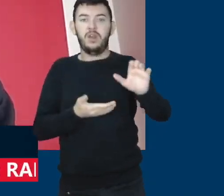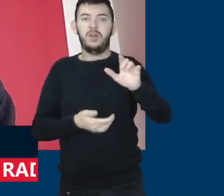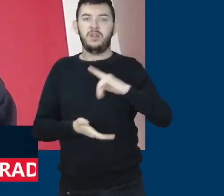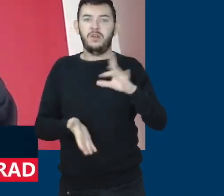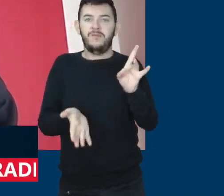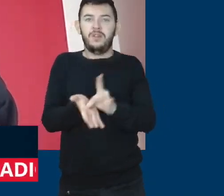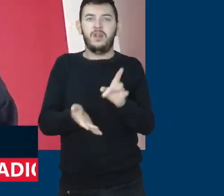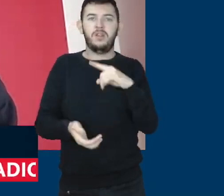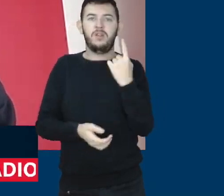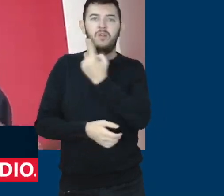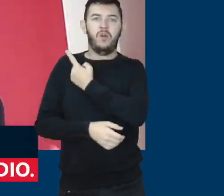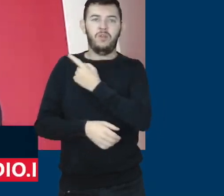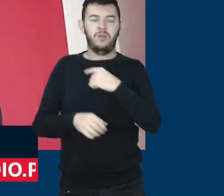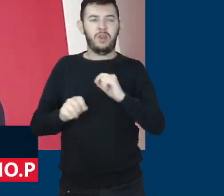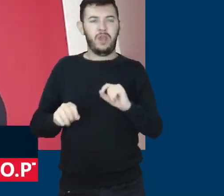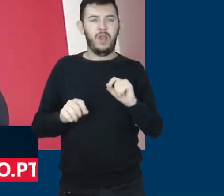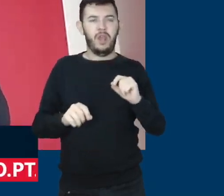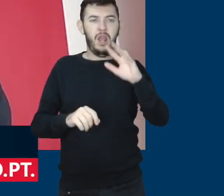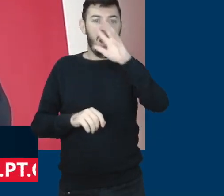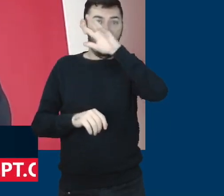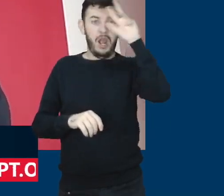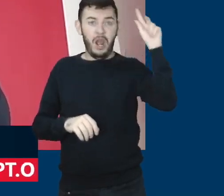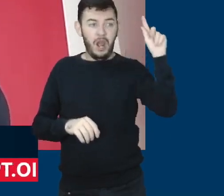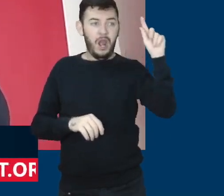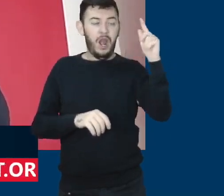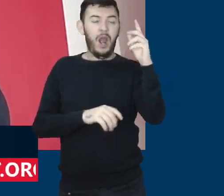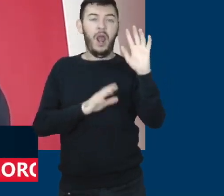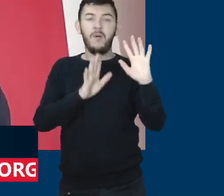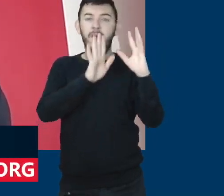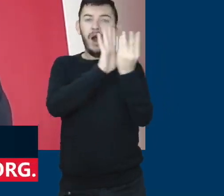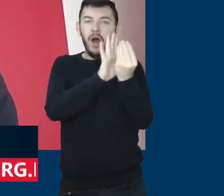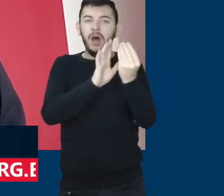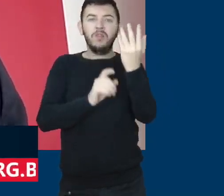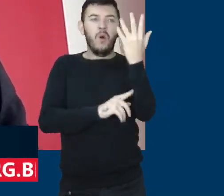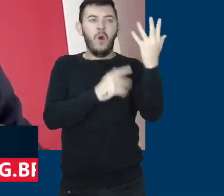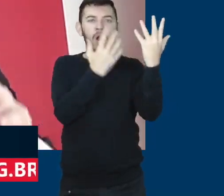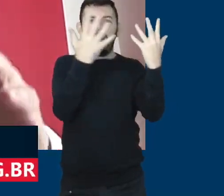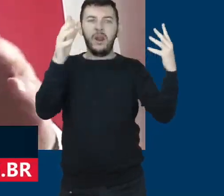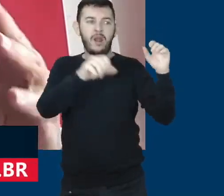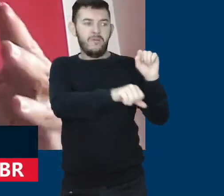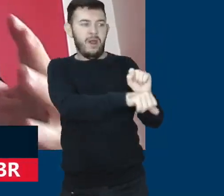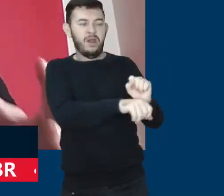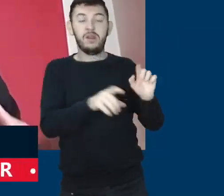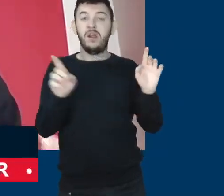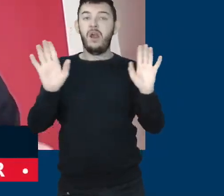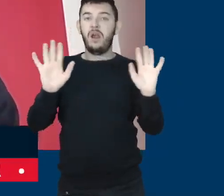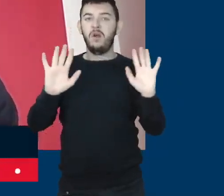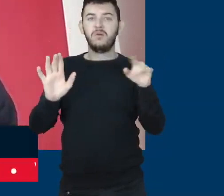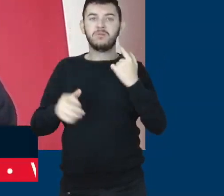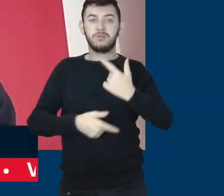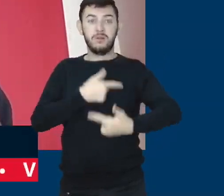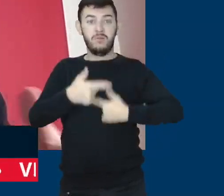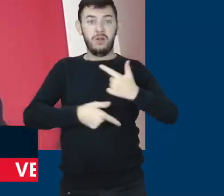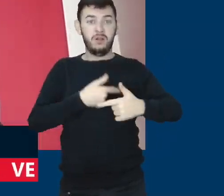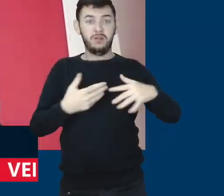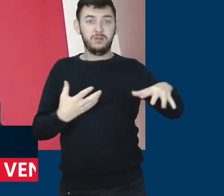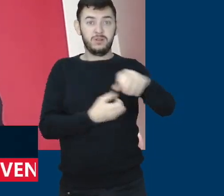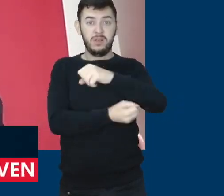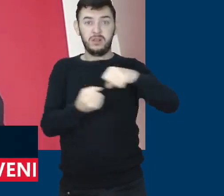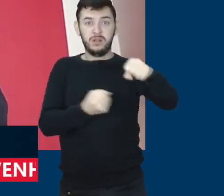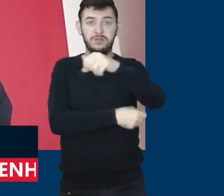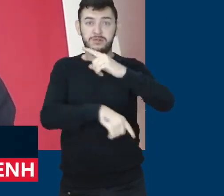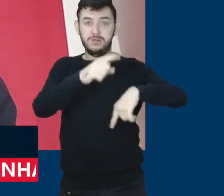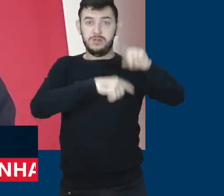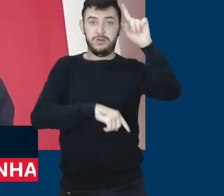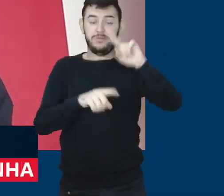Amazônia parada, não, fazer o desenvolvimento sustentável. Parte dessas viagens do Lula já